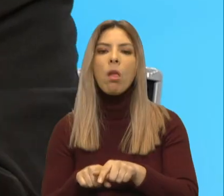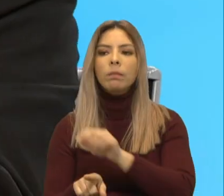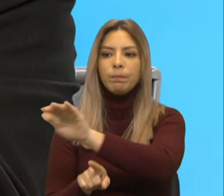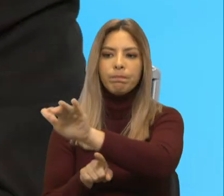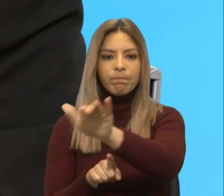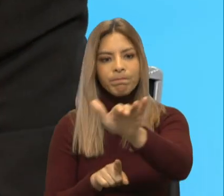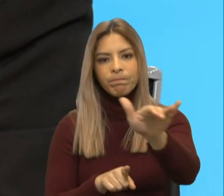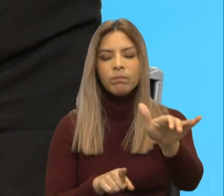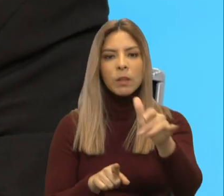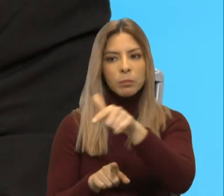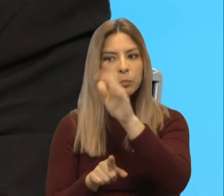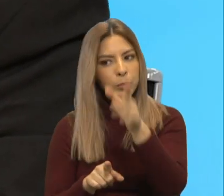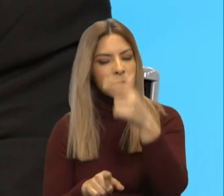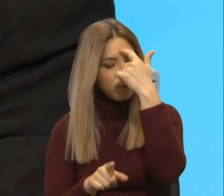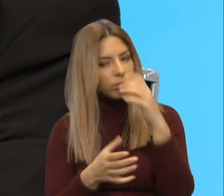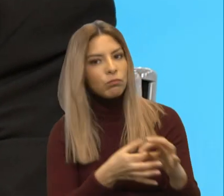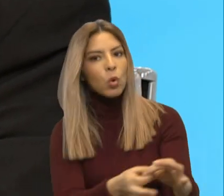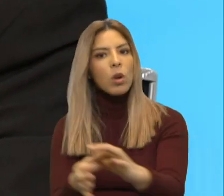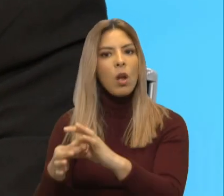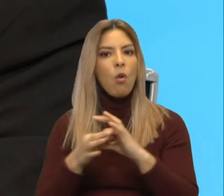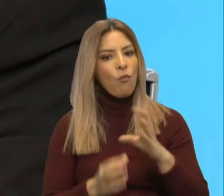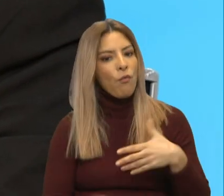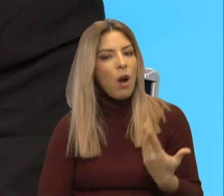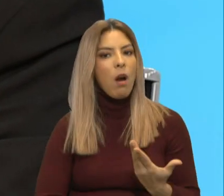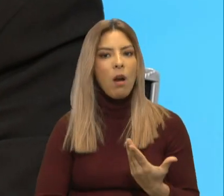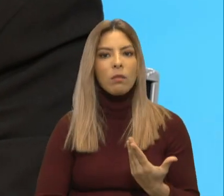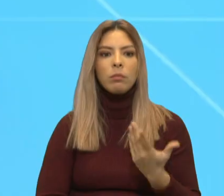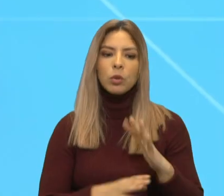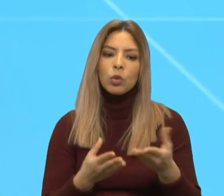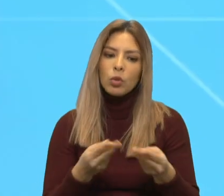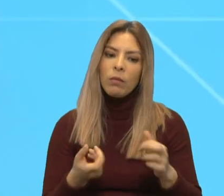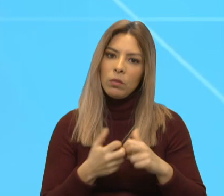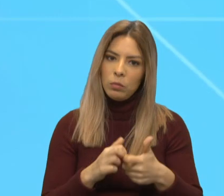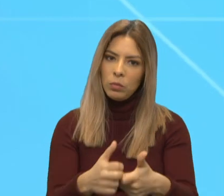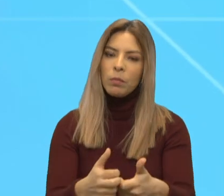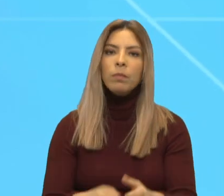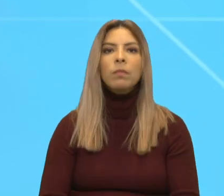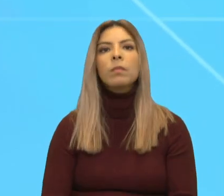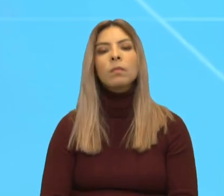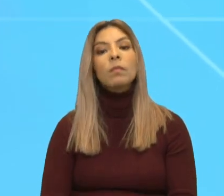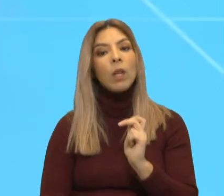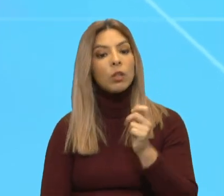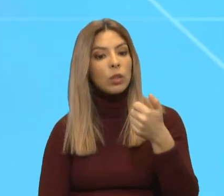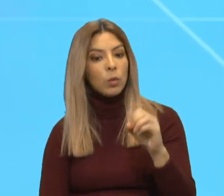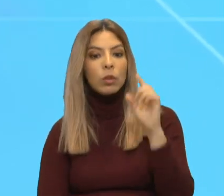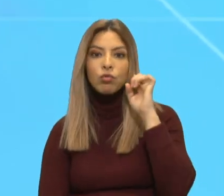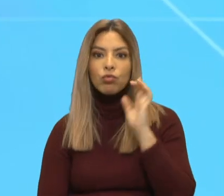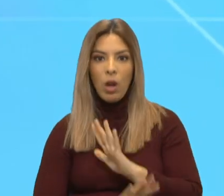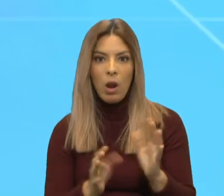consciencializar-se para a necessidade de unidade e de resolver juntos os problemas. Nos 50 anos da independência, que se assinalam ao longo deste ano, não